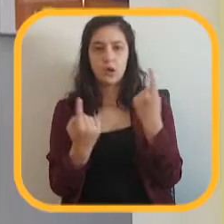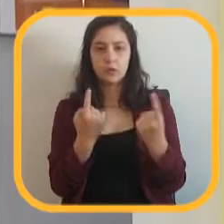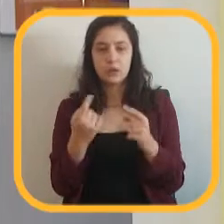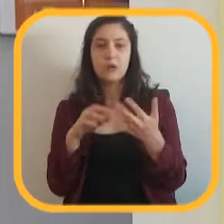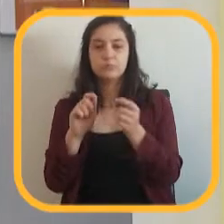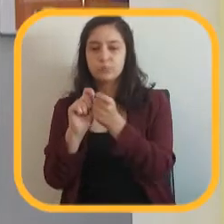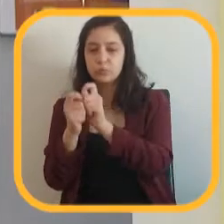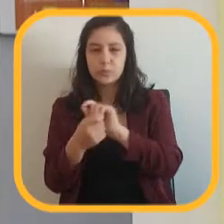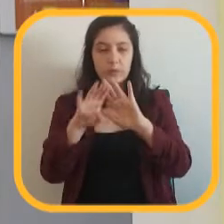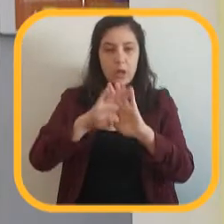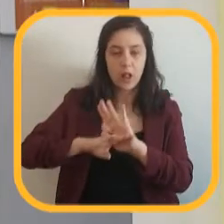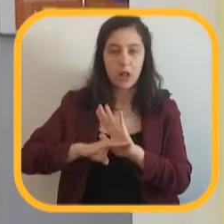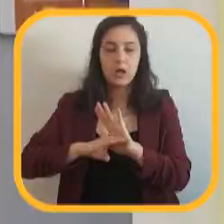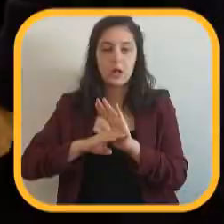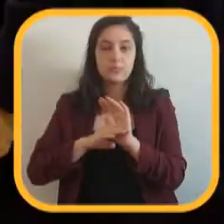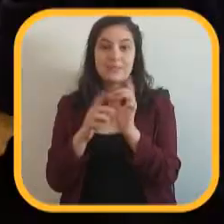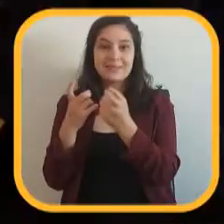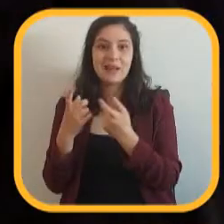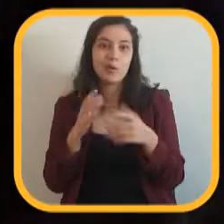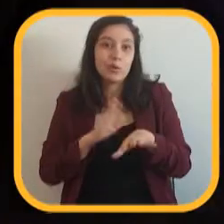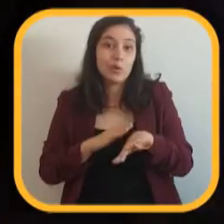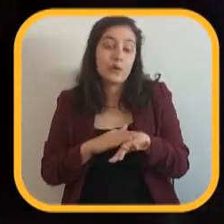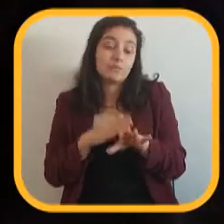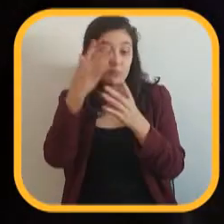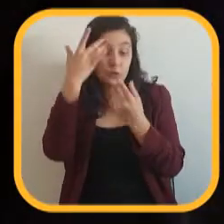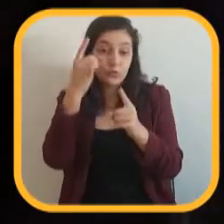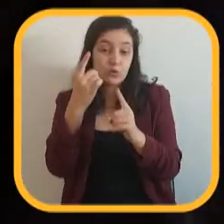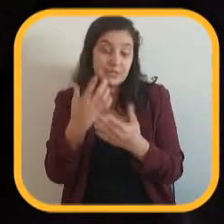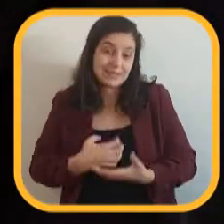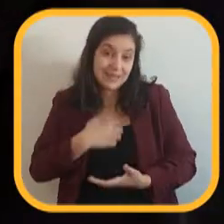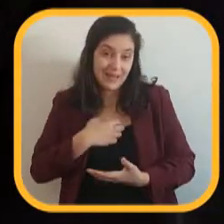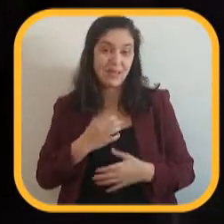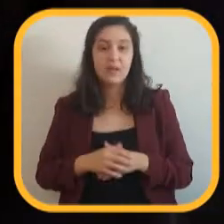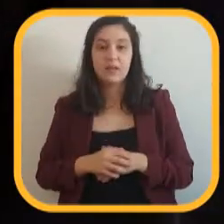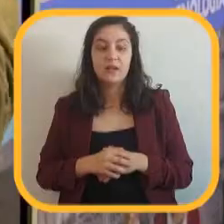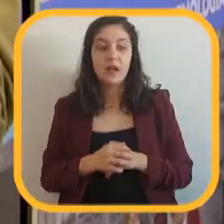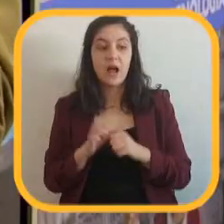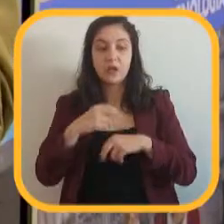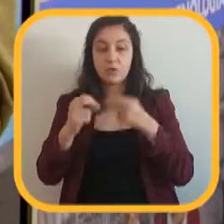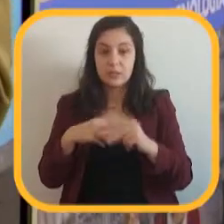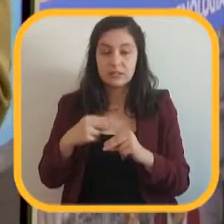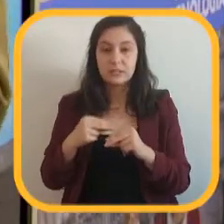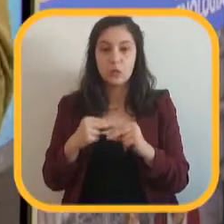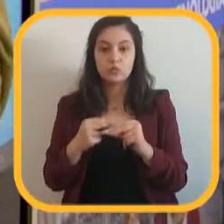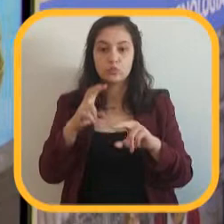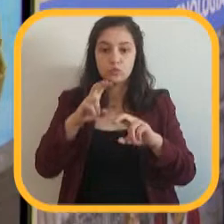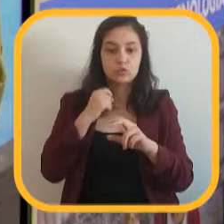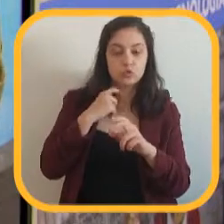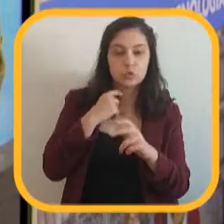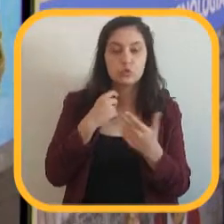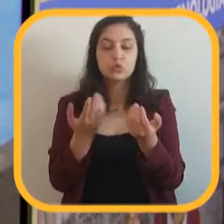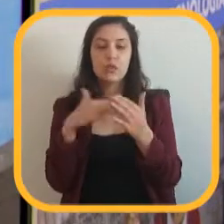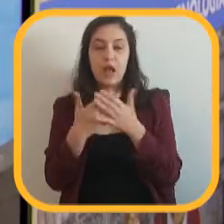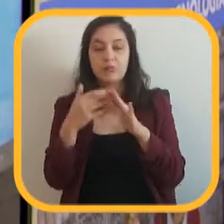das mudanças programáticas vêm das necessidades sentidas pelos docentes. A atualização das ofertas curriculares, dos